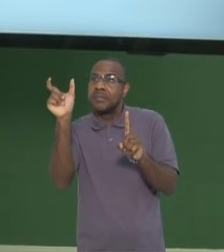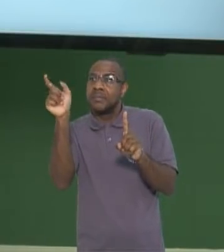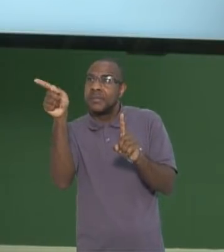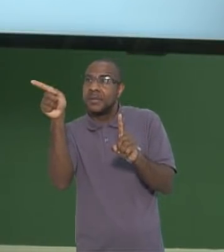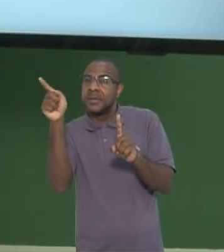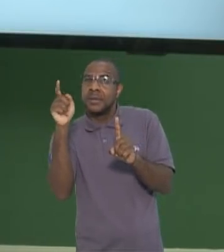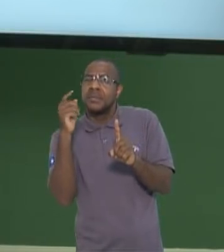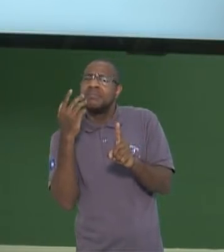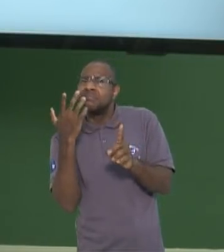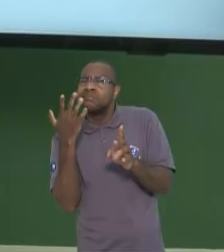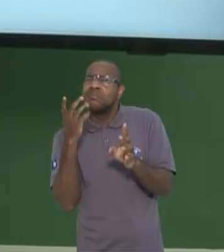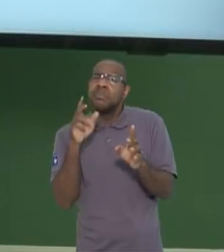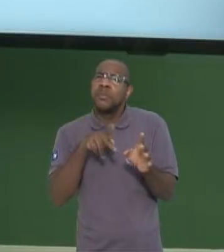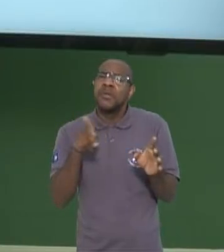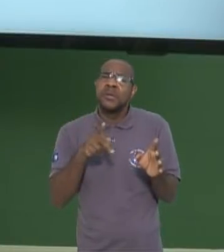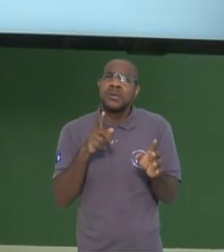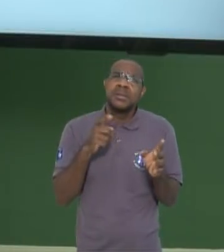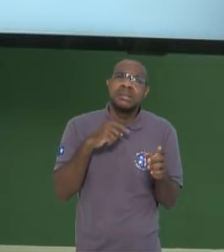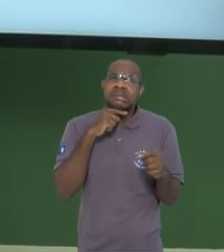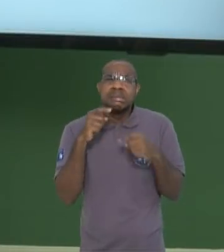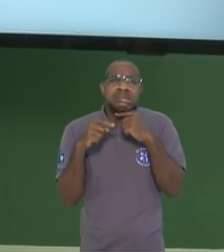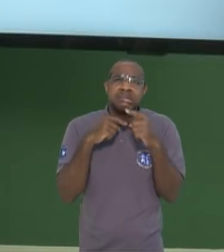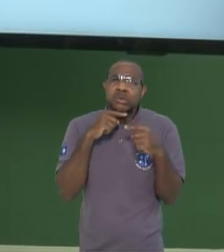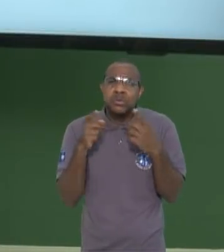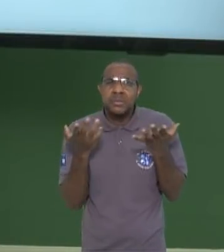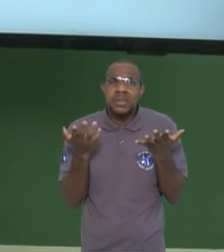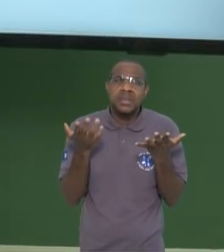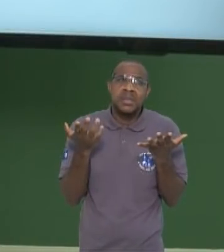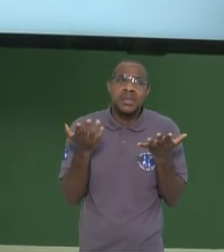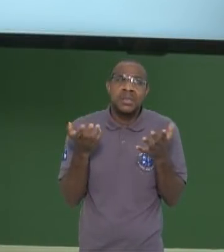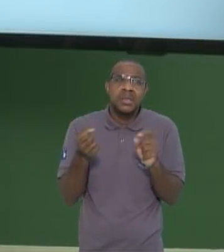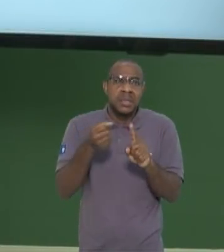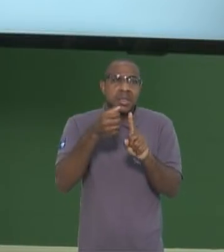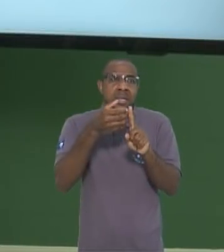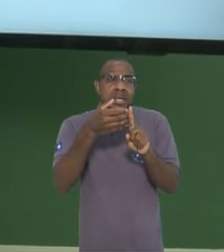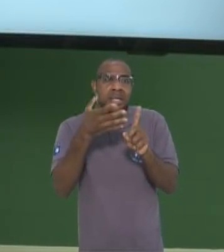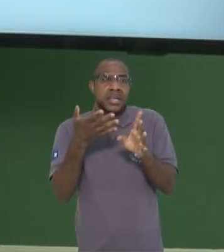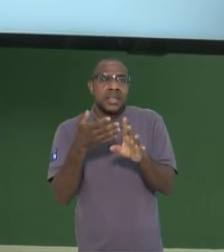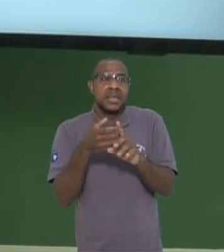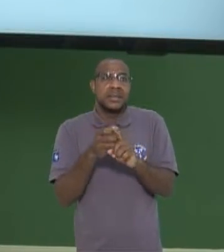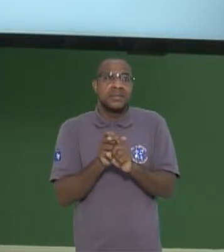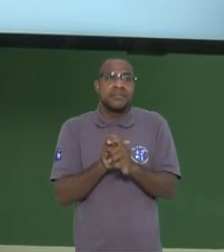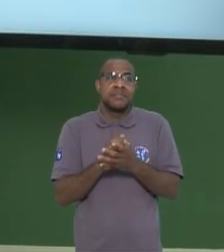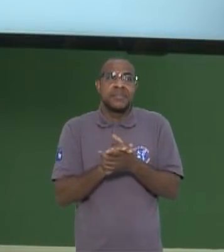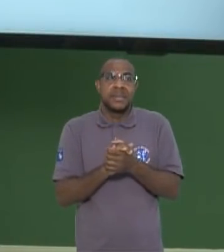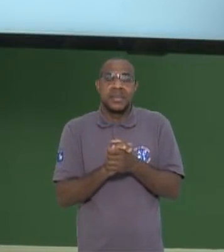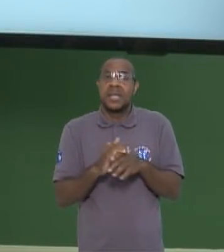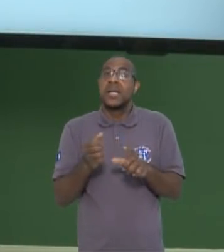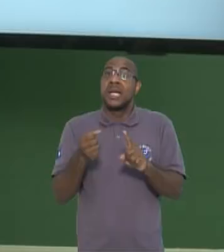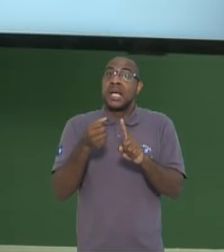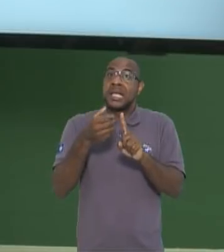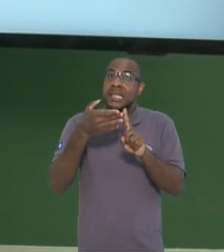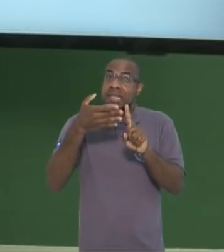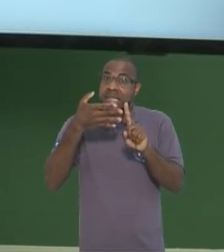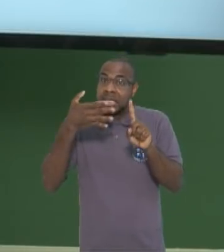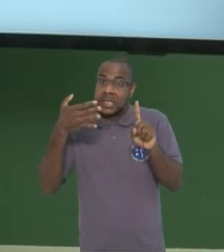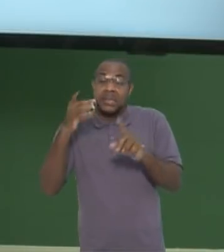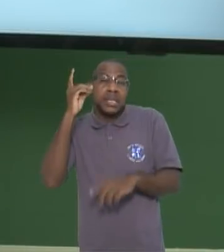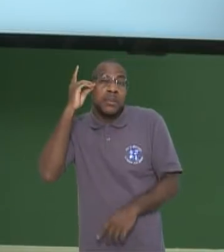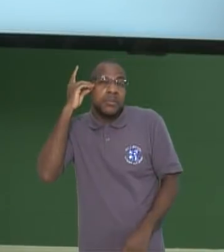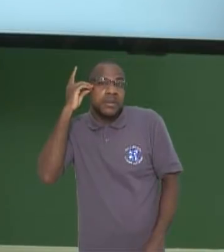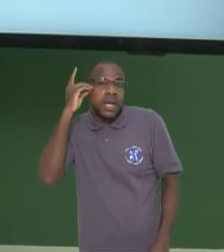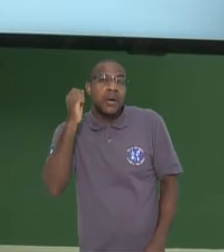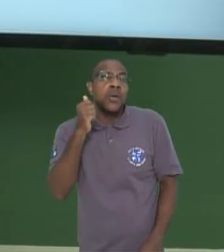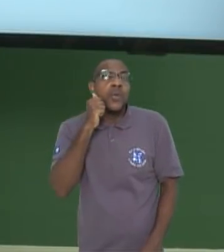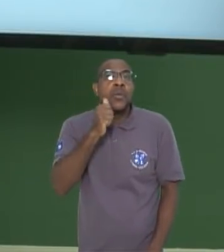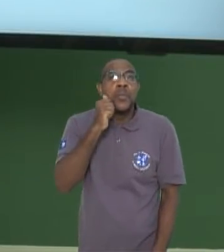não lembro, estou na dúvida. Então vamos para o próximo aqui, ó. Com síndrome de Down e do sexo feminino. Síndrome de Down você lembra, porque é mais comum, trissomia do